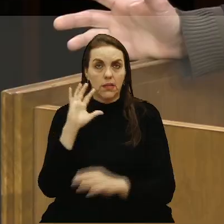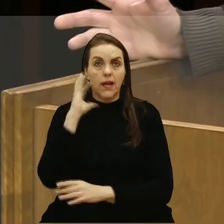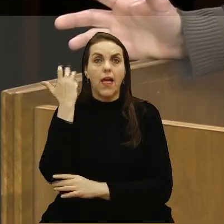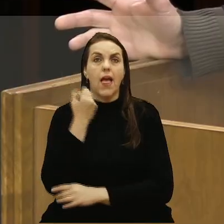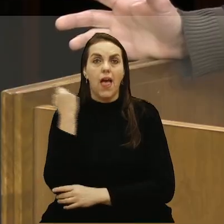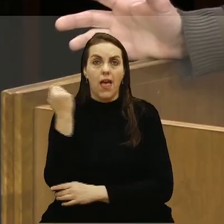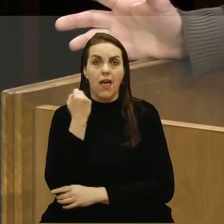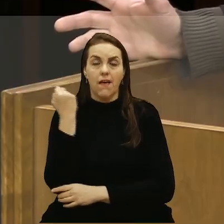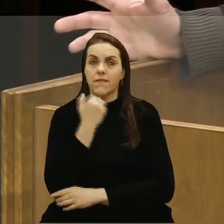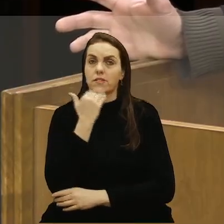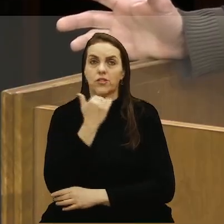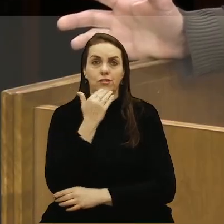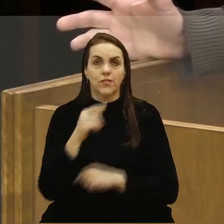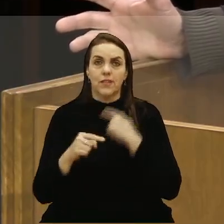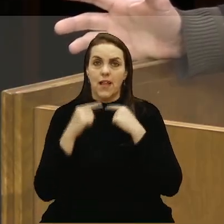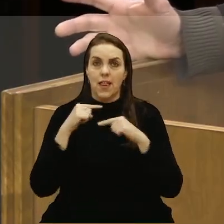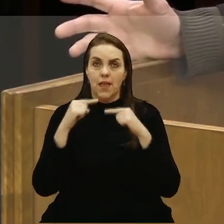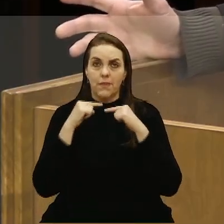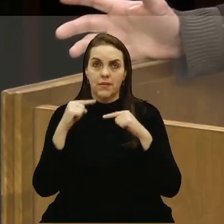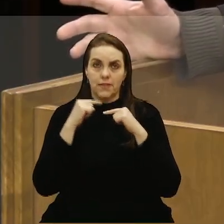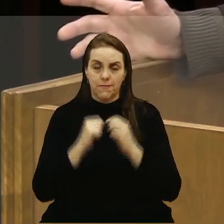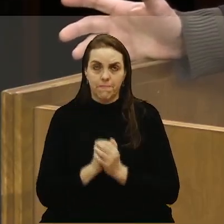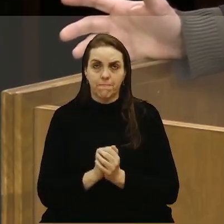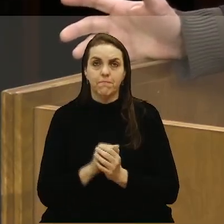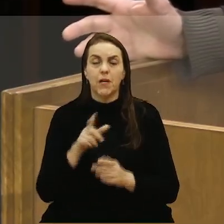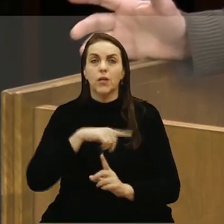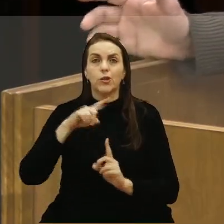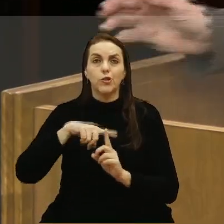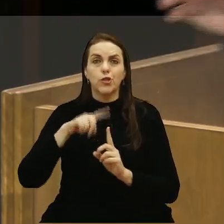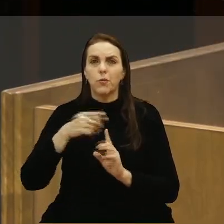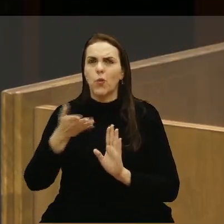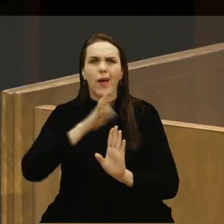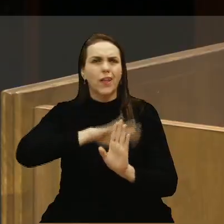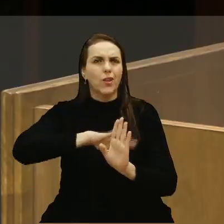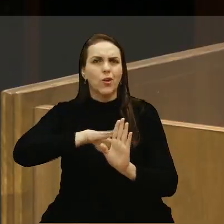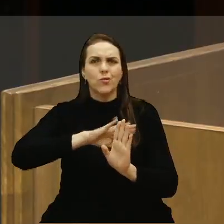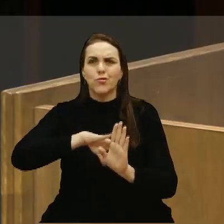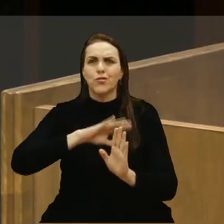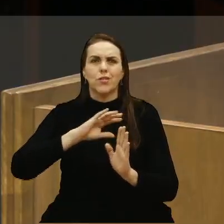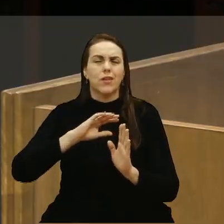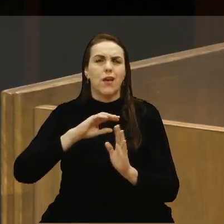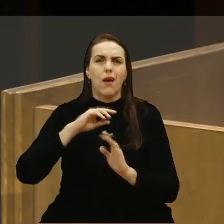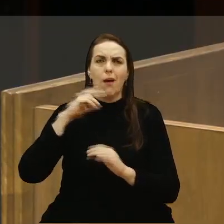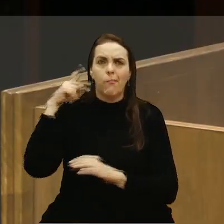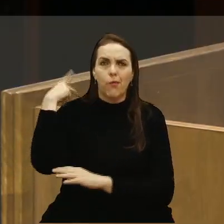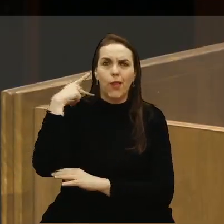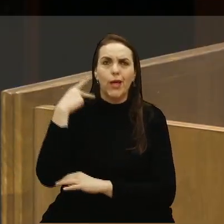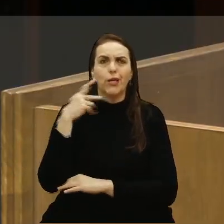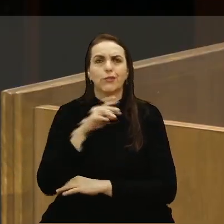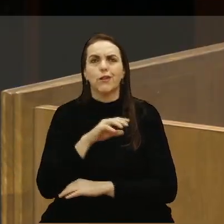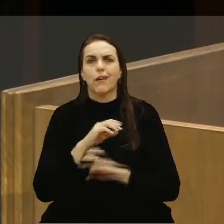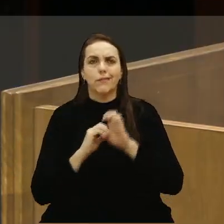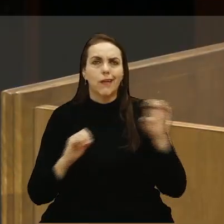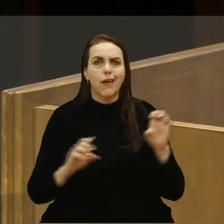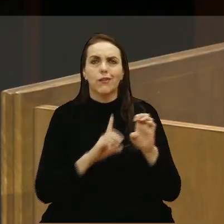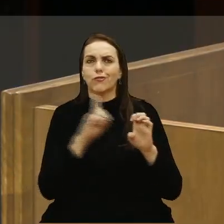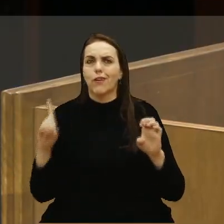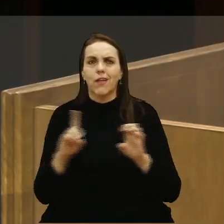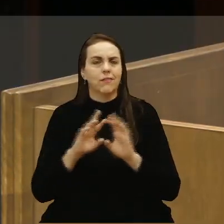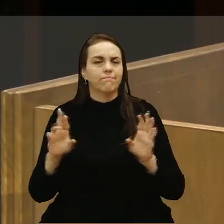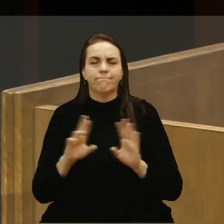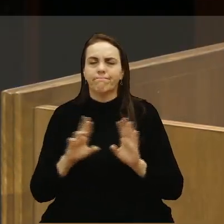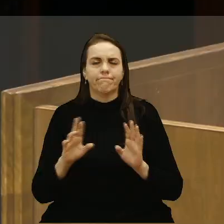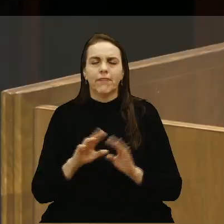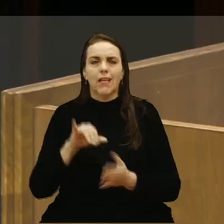reclamar. E aqui é uma coisa que nesse tipo de situações não é ideologias políticas, não é puxar para a esquerda ou direita ou centro, não. É a população,